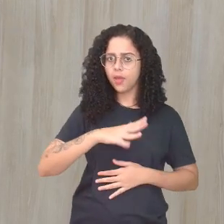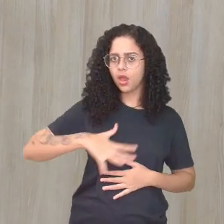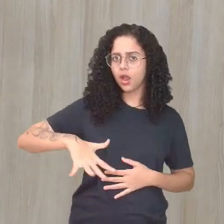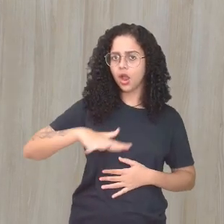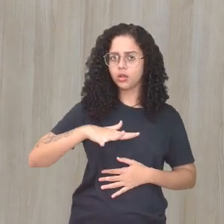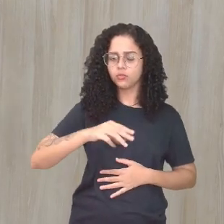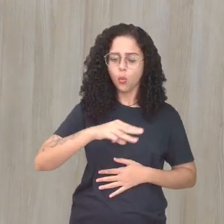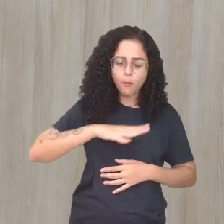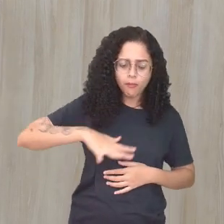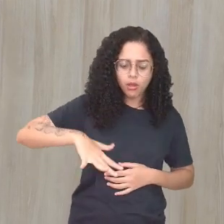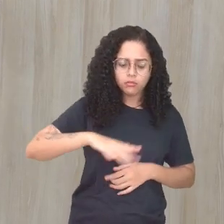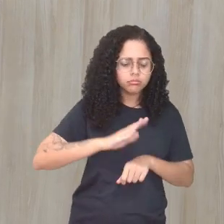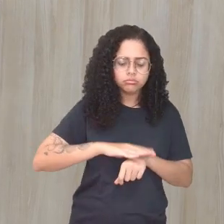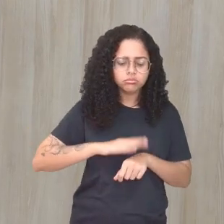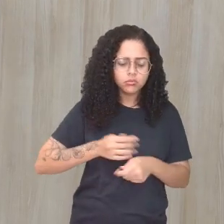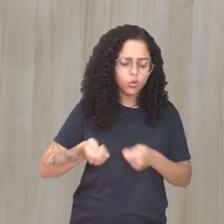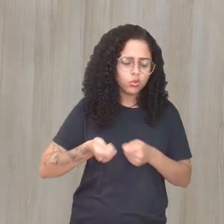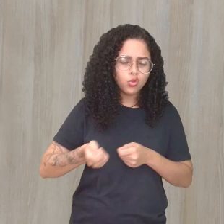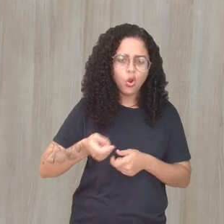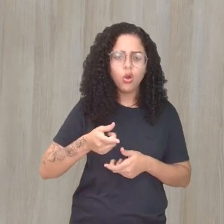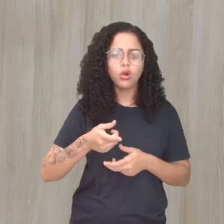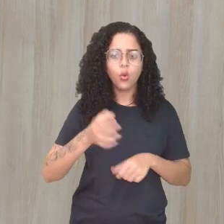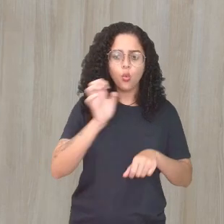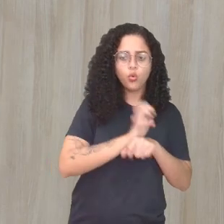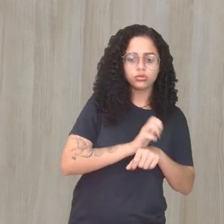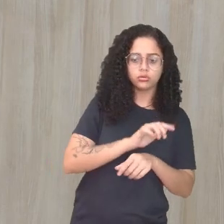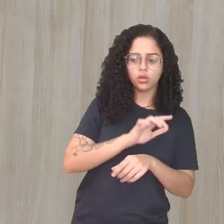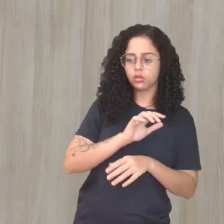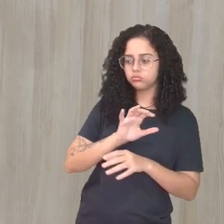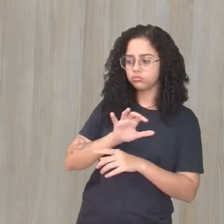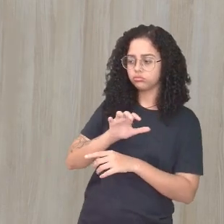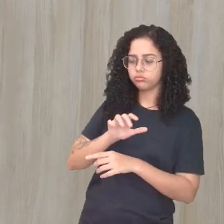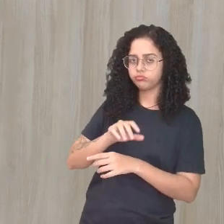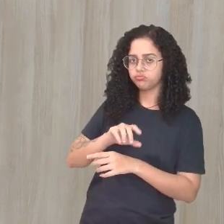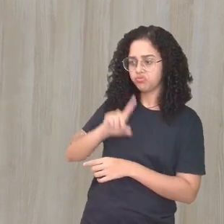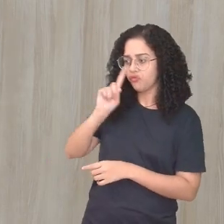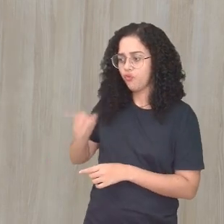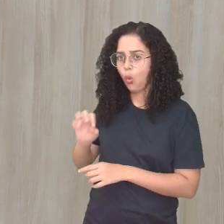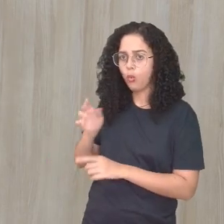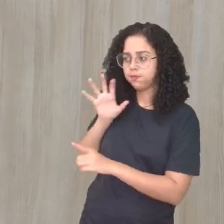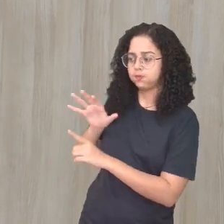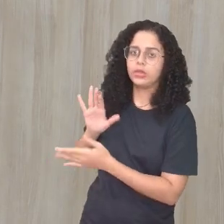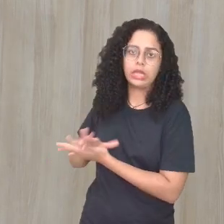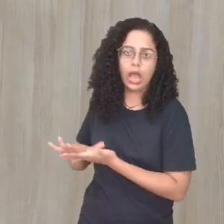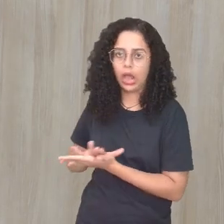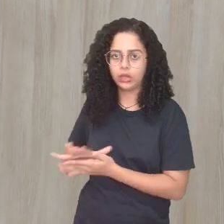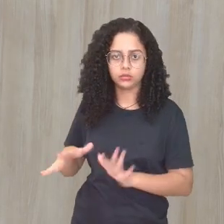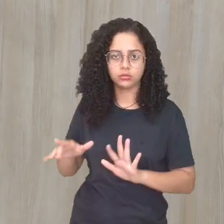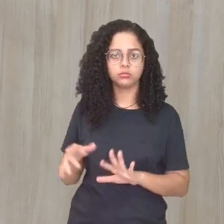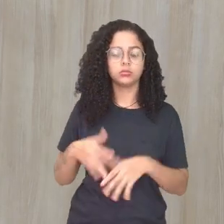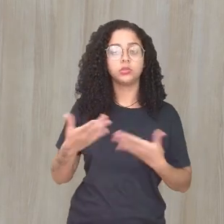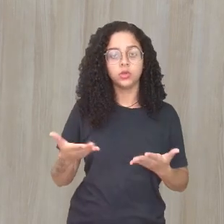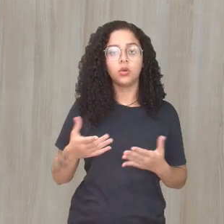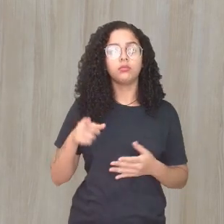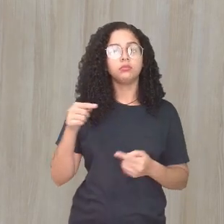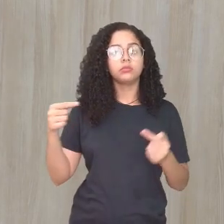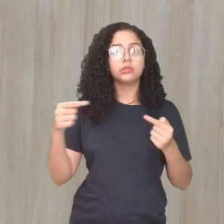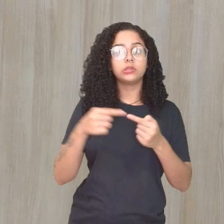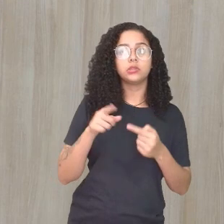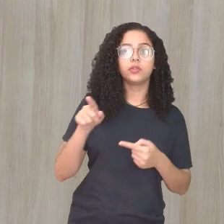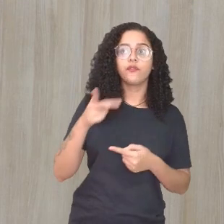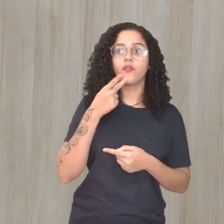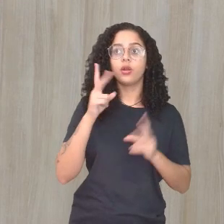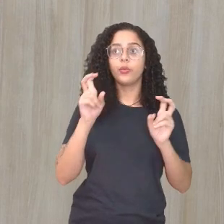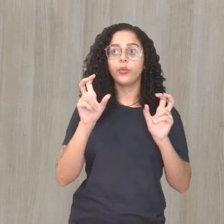o mercado se autorregula, o Estado não tem que estar intervindo, né? Aí, então, nesse sentido, como a gente fala de